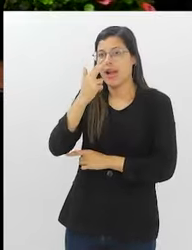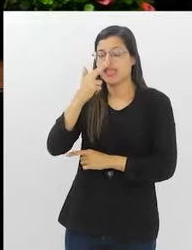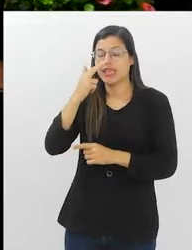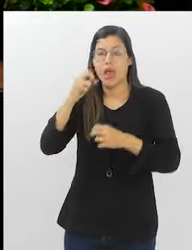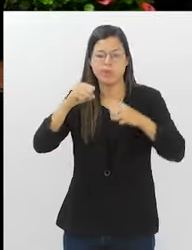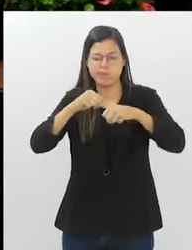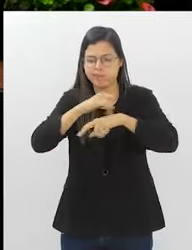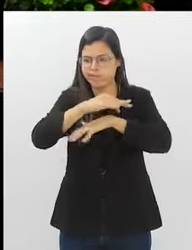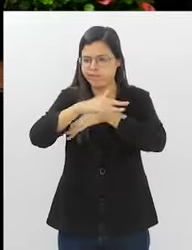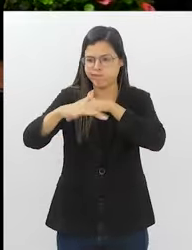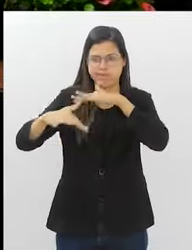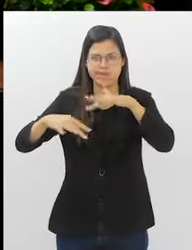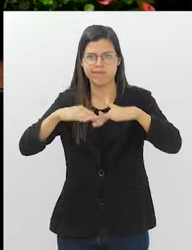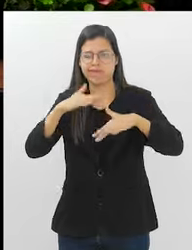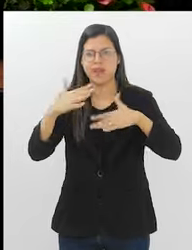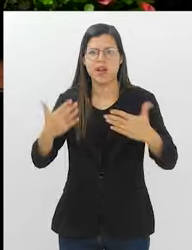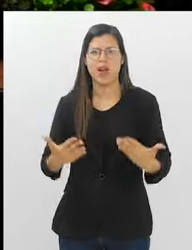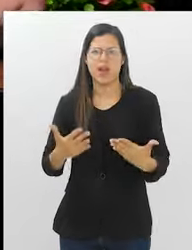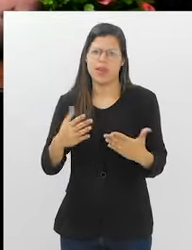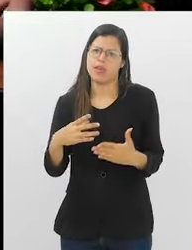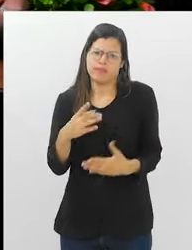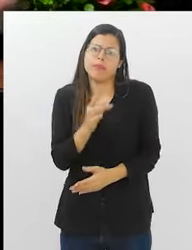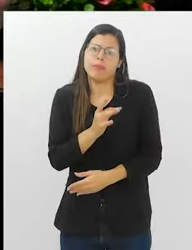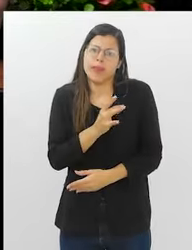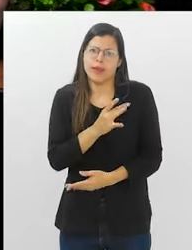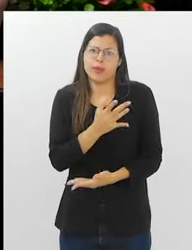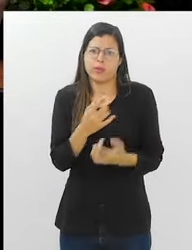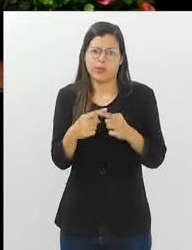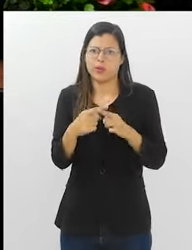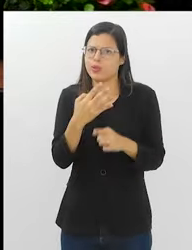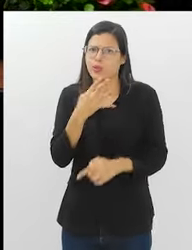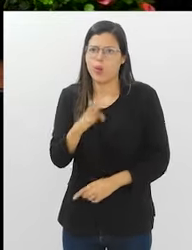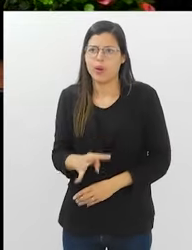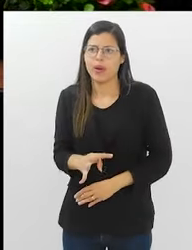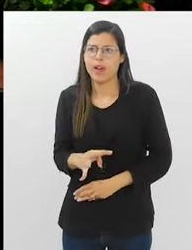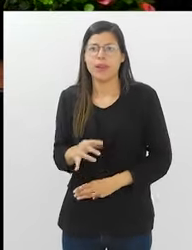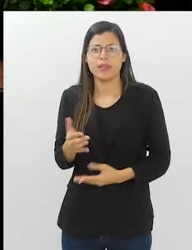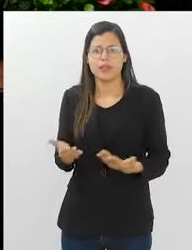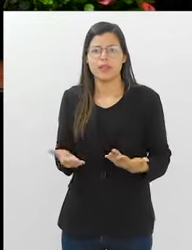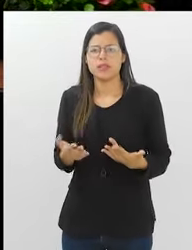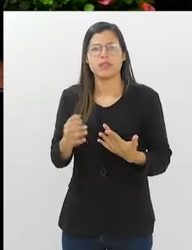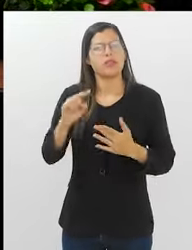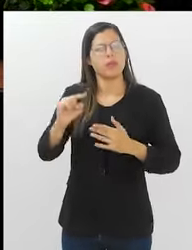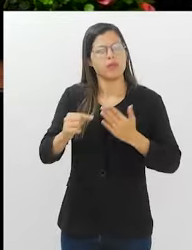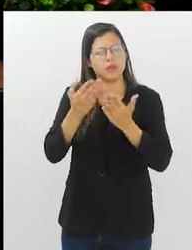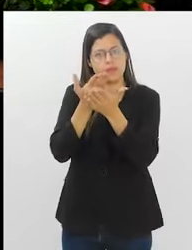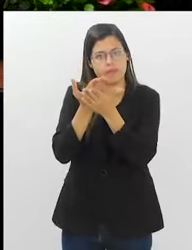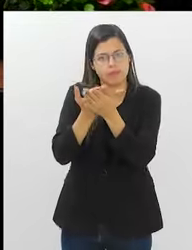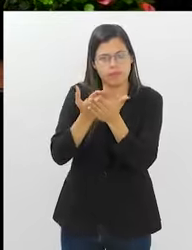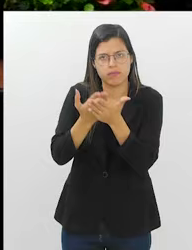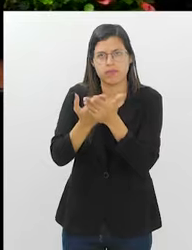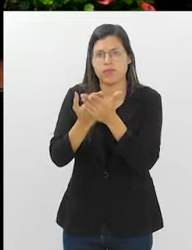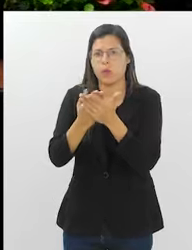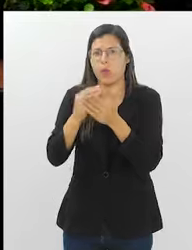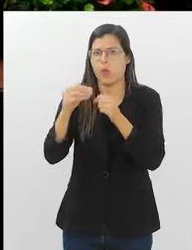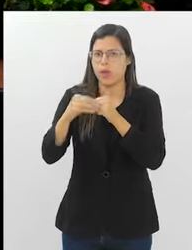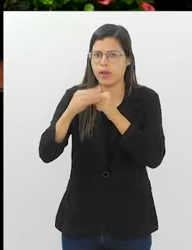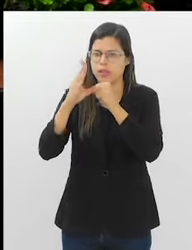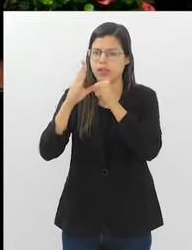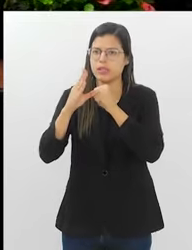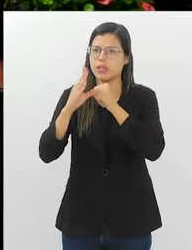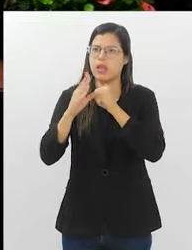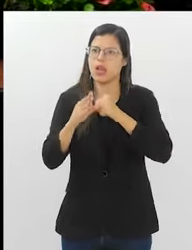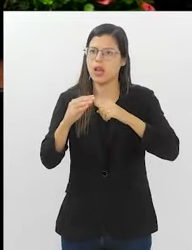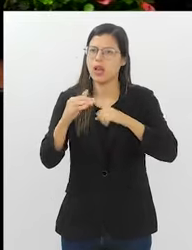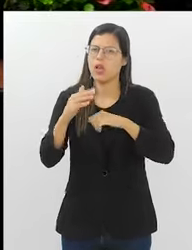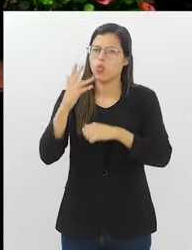extraordinário, e aí isso dá medo, que você tem medo que não conhece, né? Sim. Na medida que a gente vai estudando, conhecendo, a gente vai